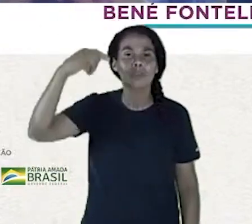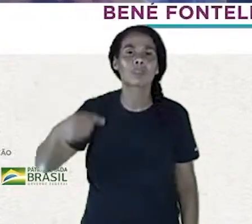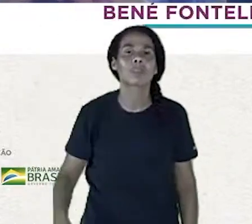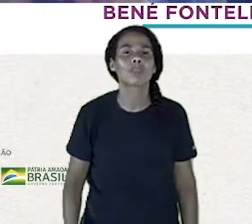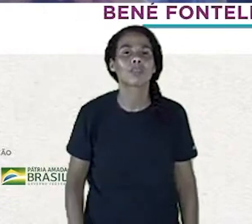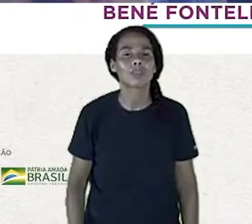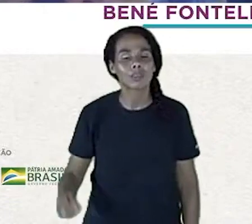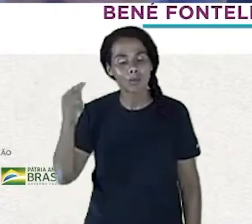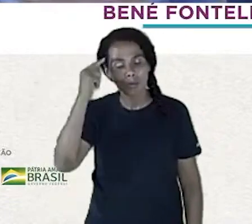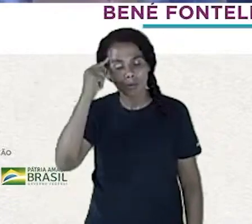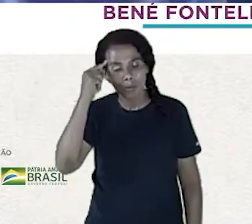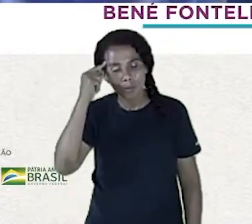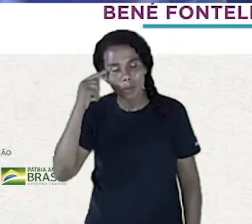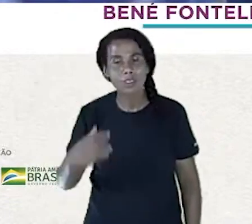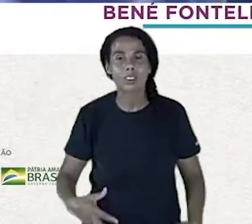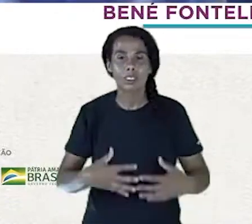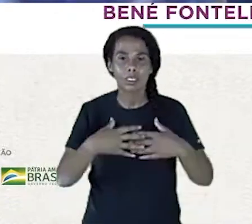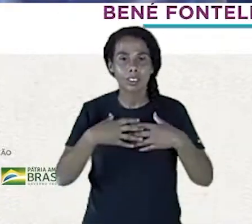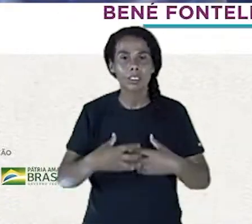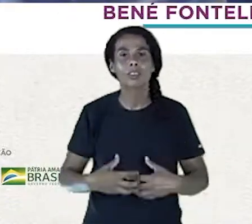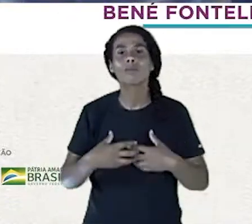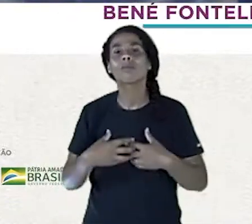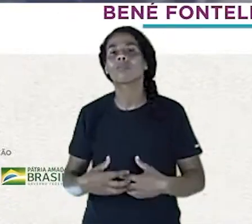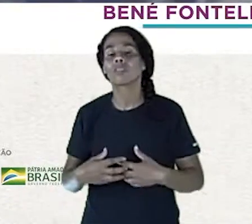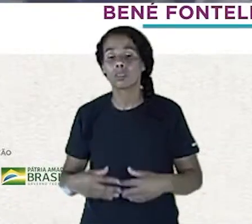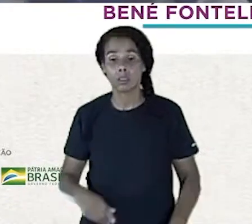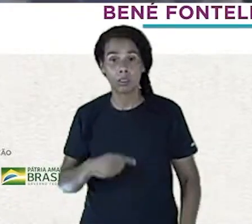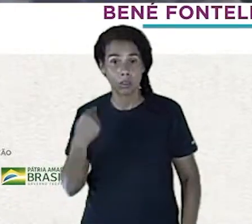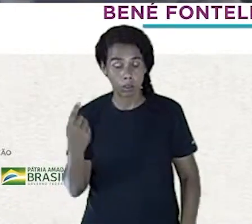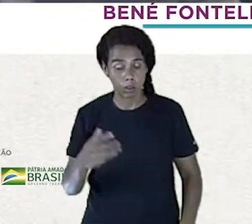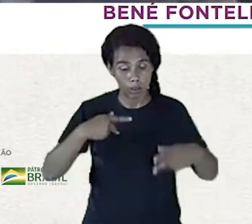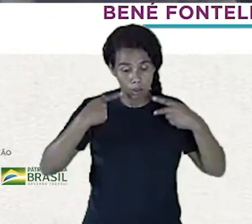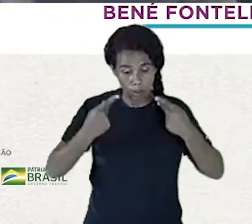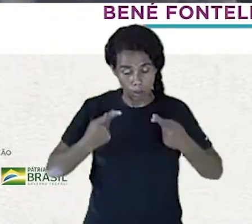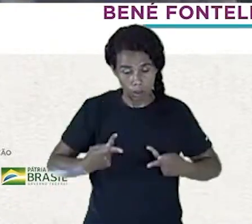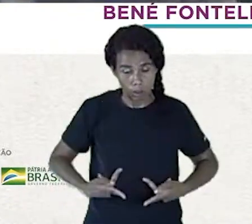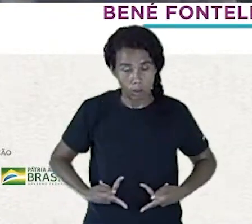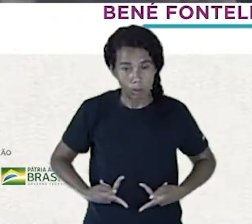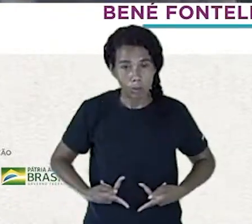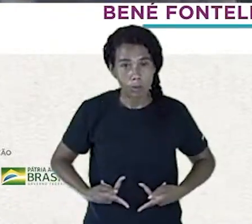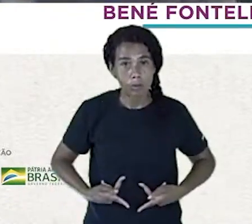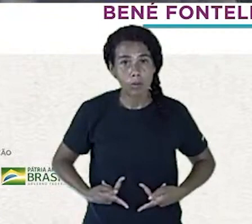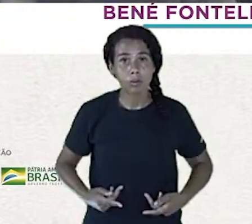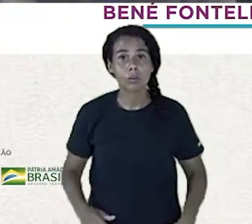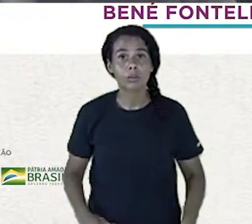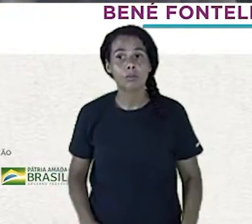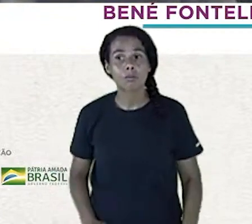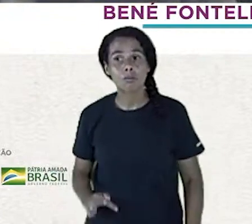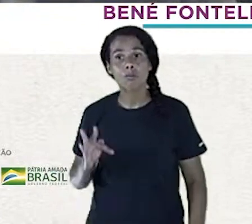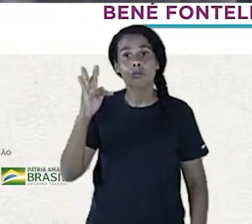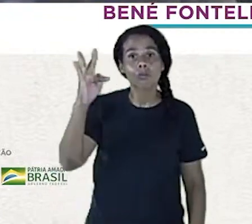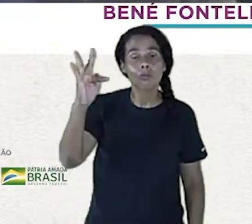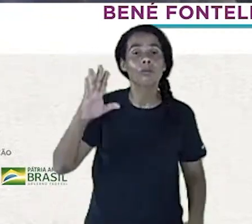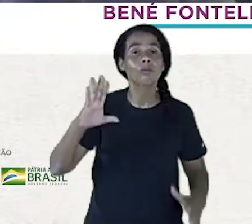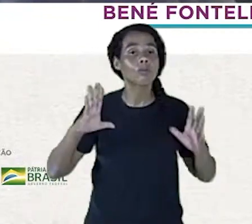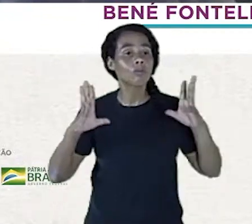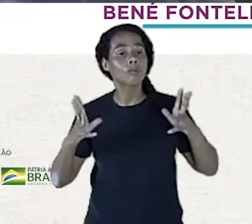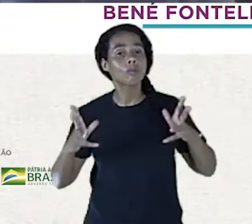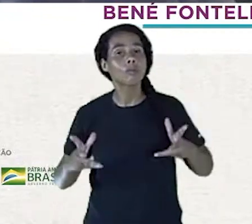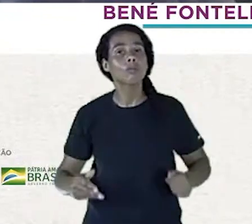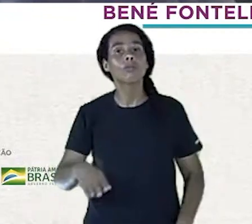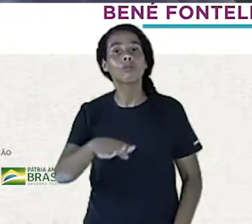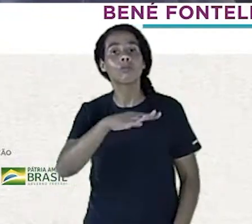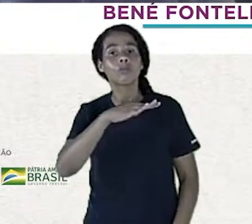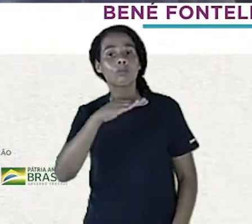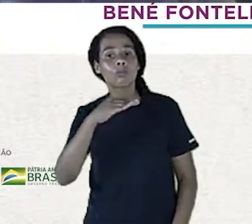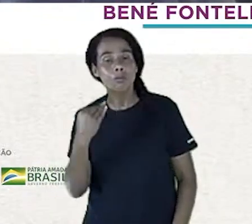transcenda isso, enfim, mas que é uma interrogação, é um nada do que eu pensava